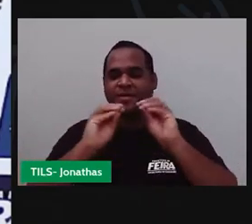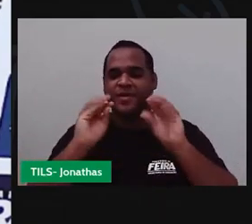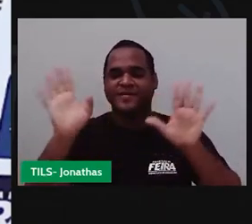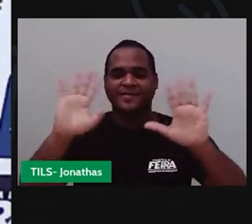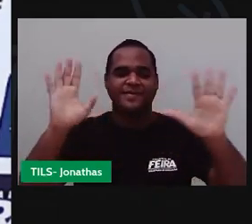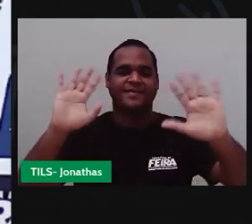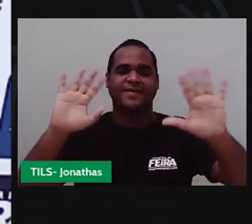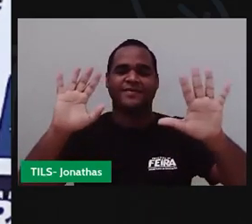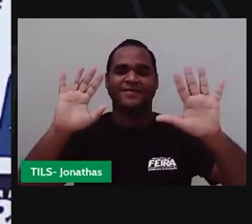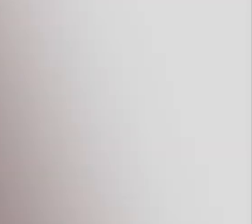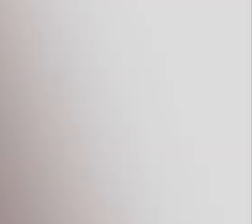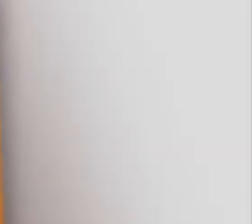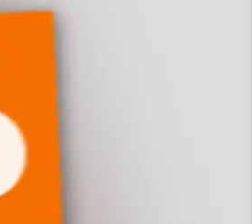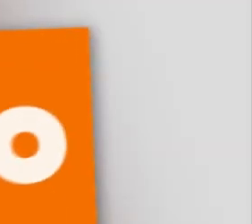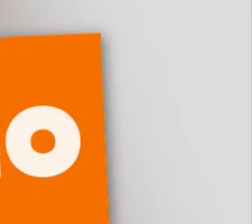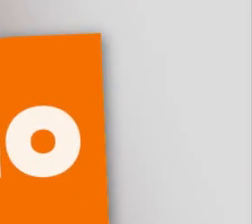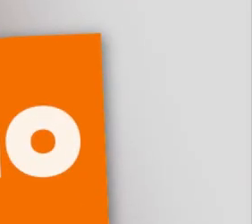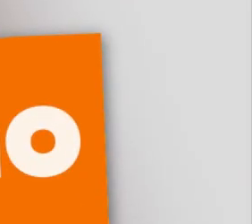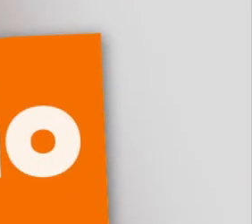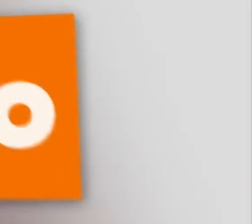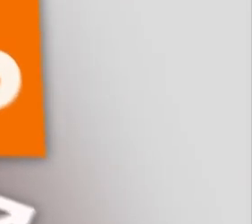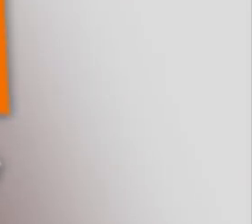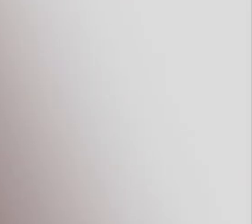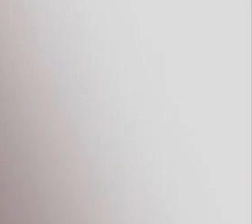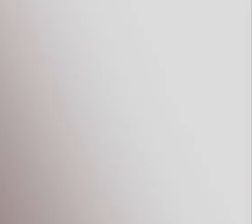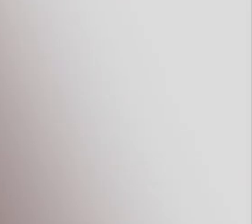tchau, tchau. Tchau,